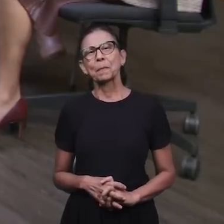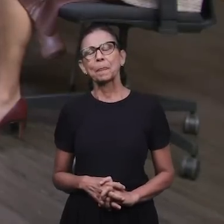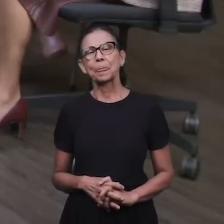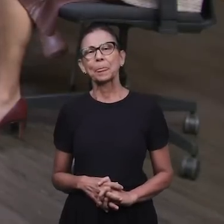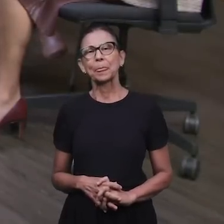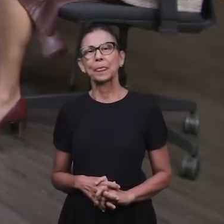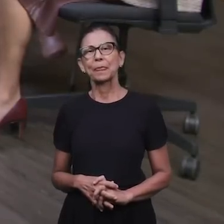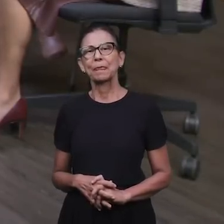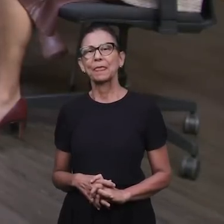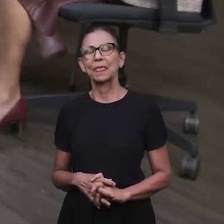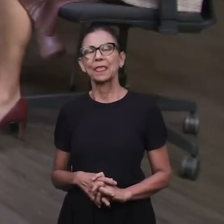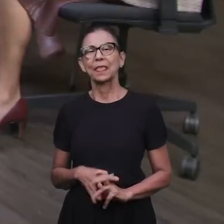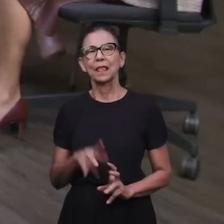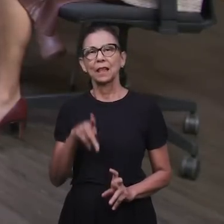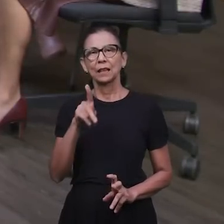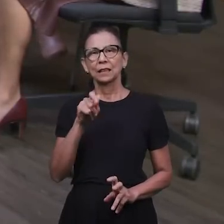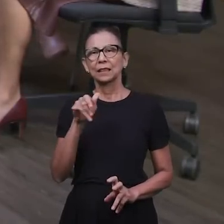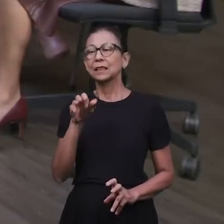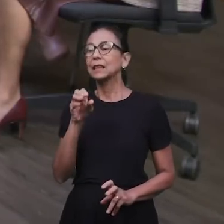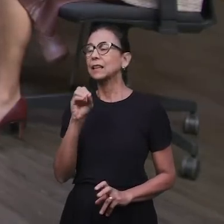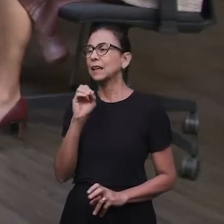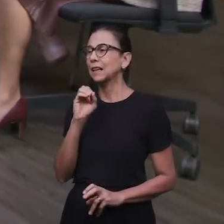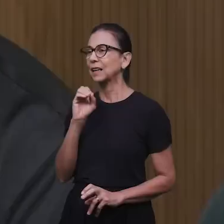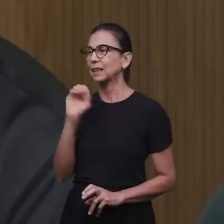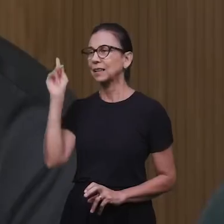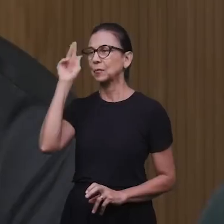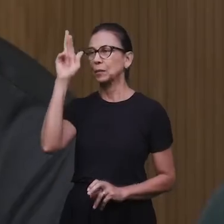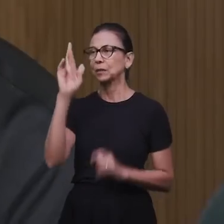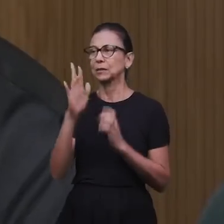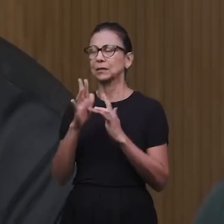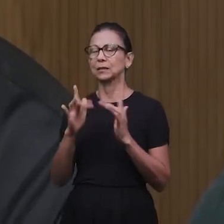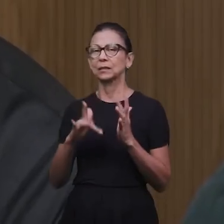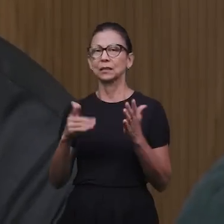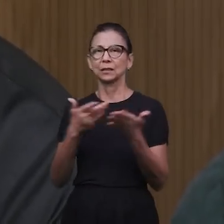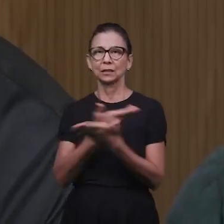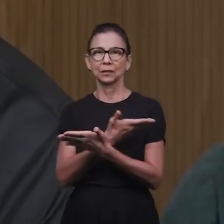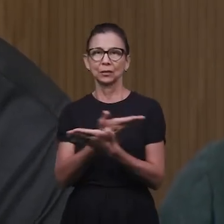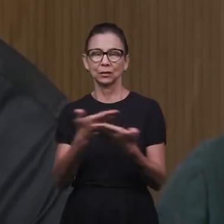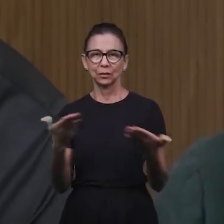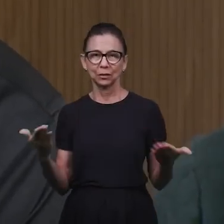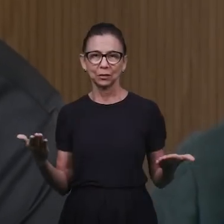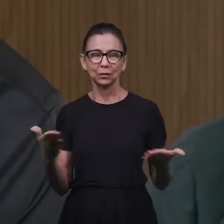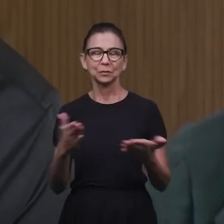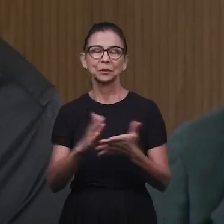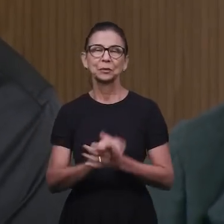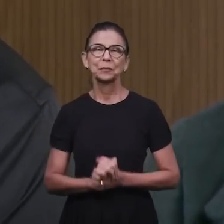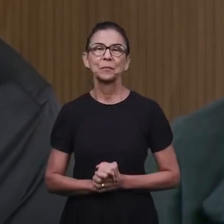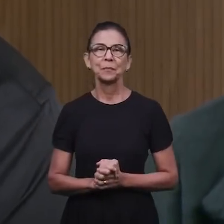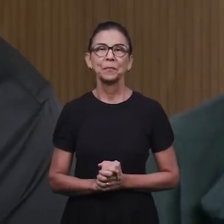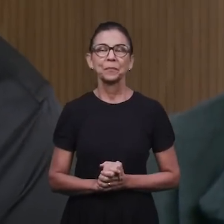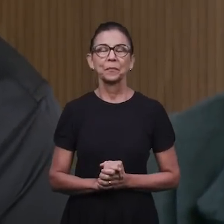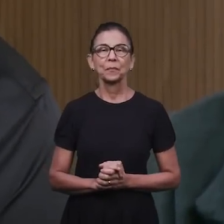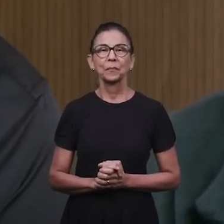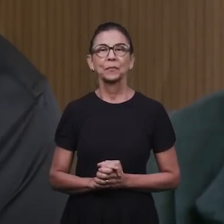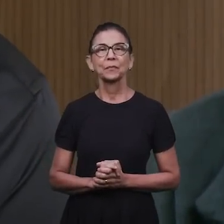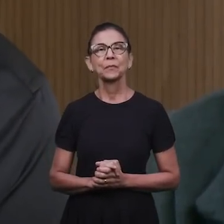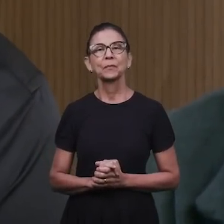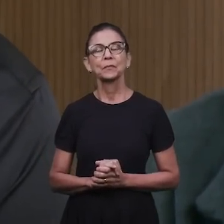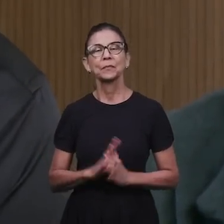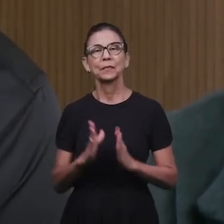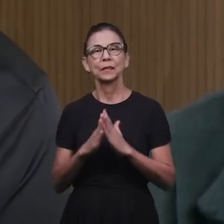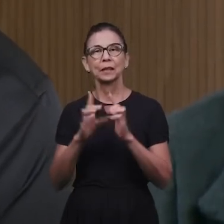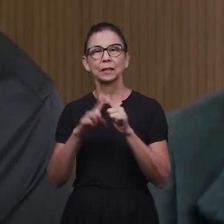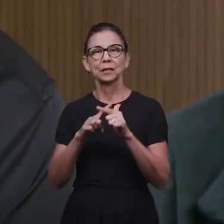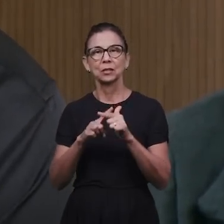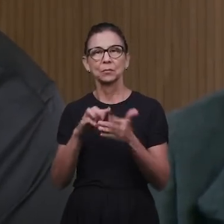sua pergunta. A paz do Senhor a todos. Me chamo Caio Guilherme, eu sou da Igreja Taide 5, sob o ministério do pastor Luiz